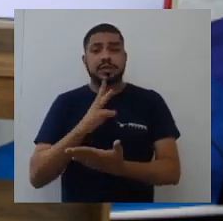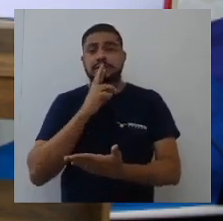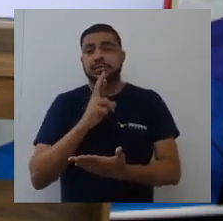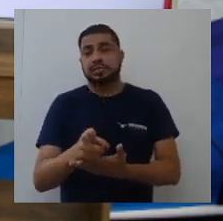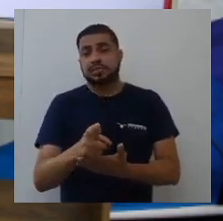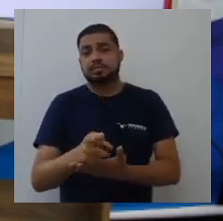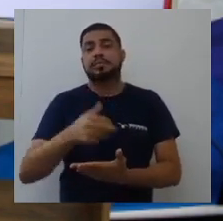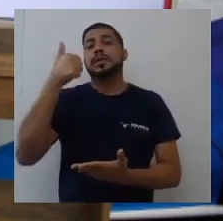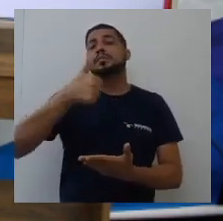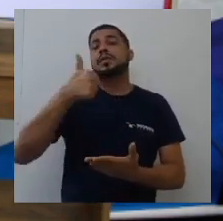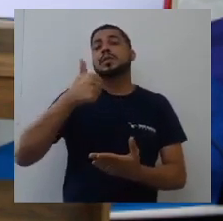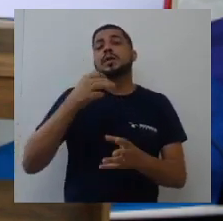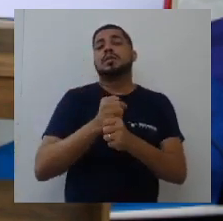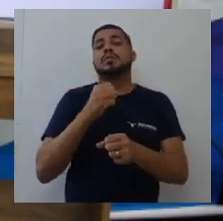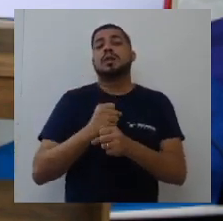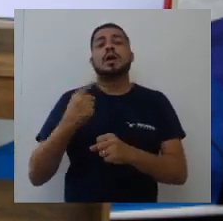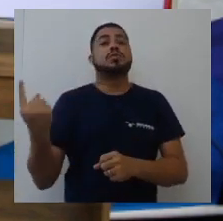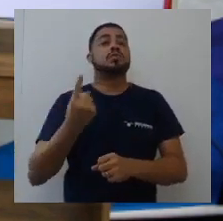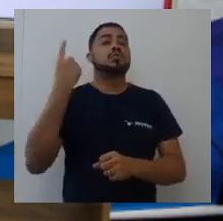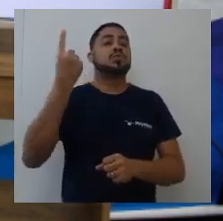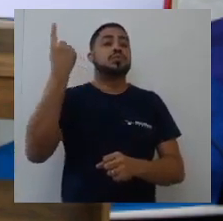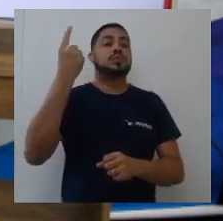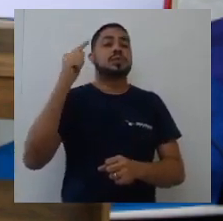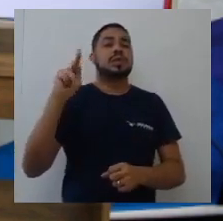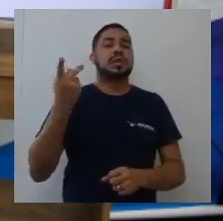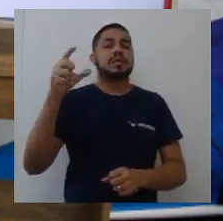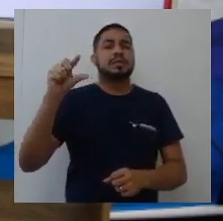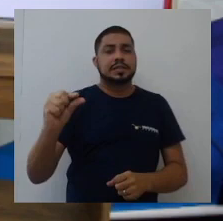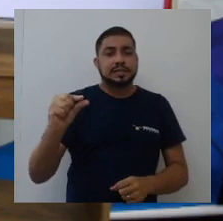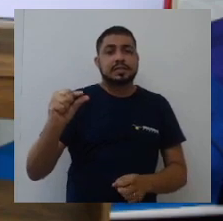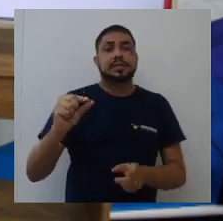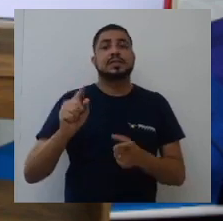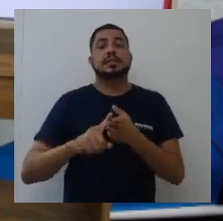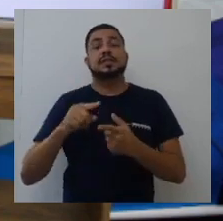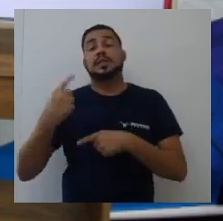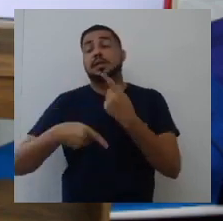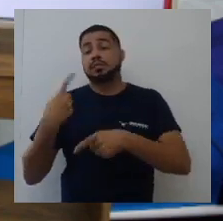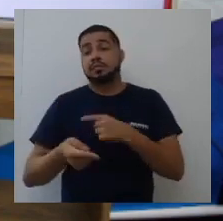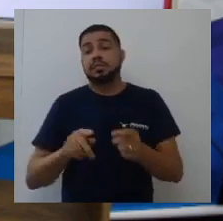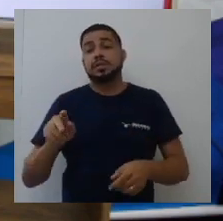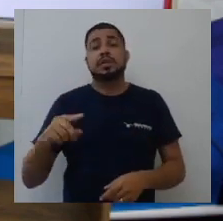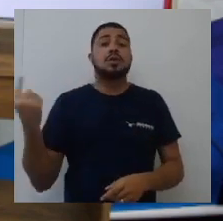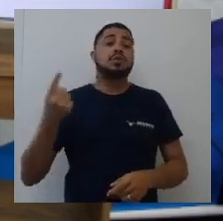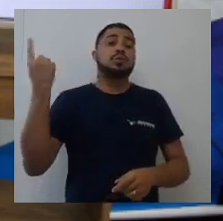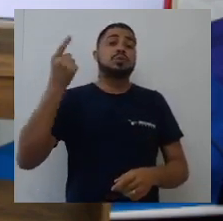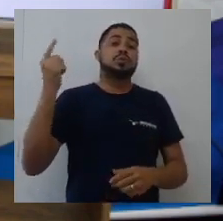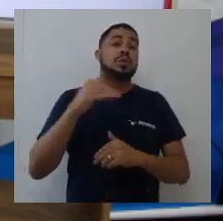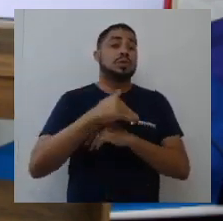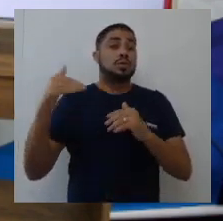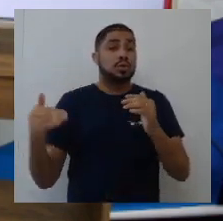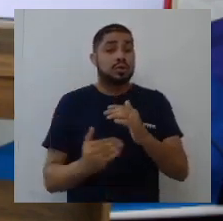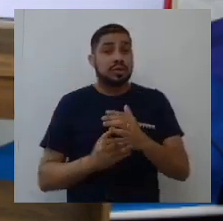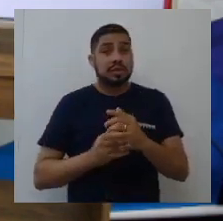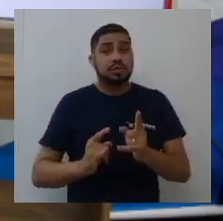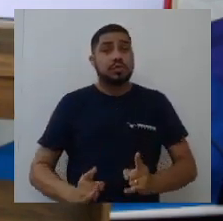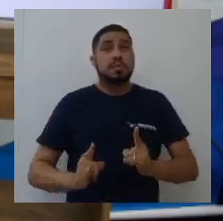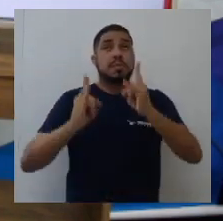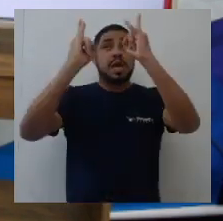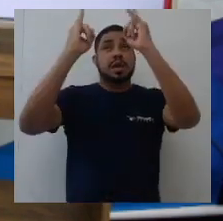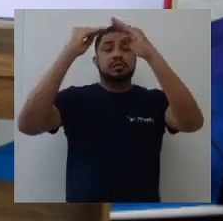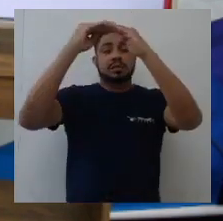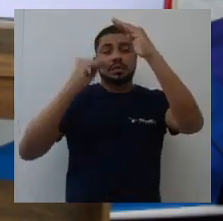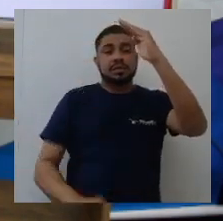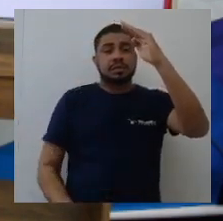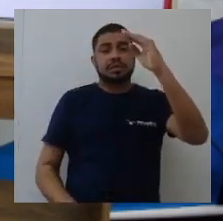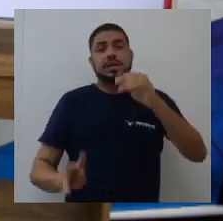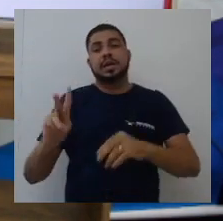Primeiro, calcular uma altura que eu vou chamar de Hzinho, e depois a altura total do prédio até o chão, beleza? Que é só somar o